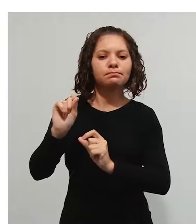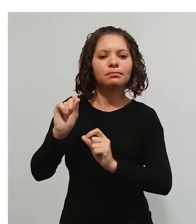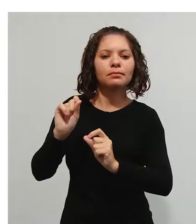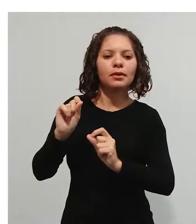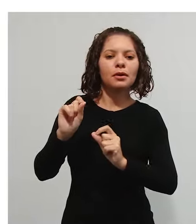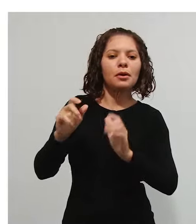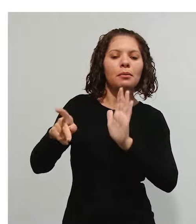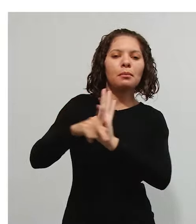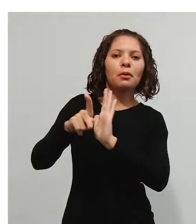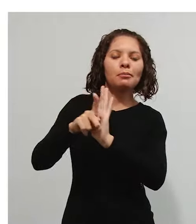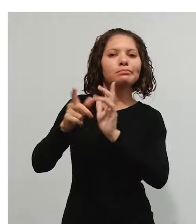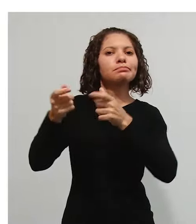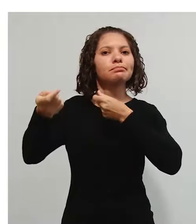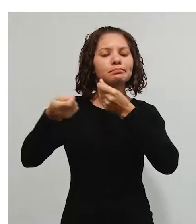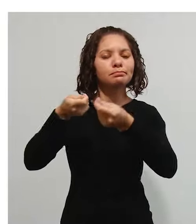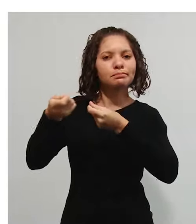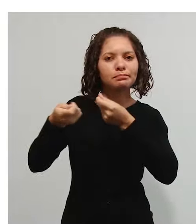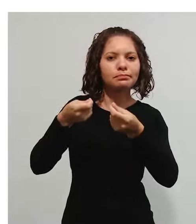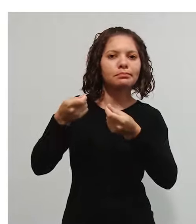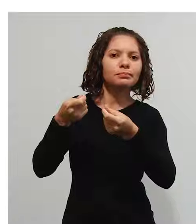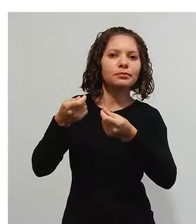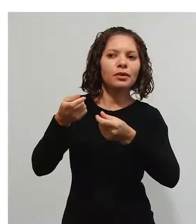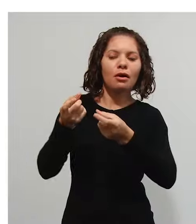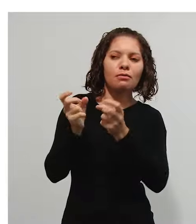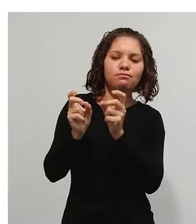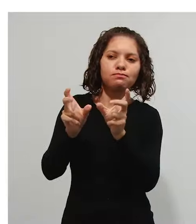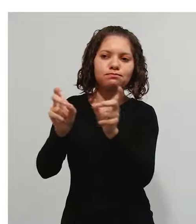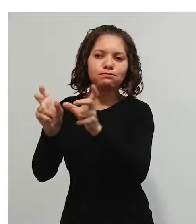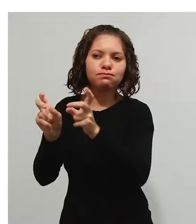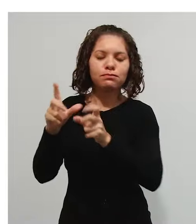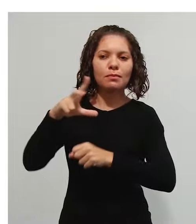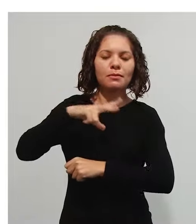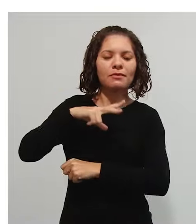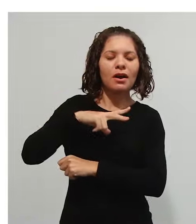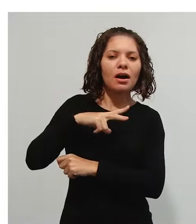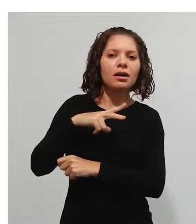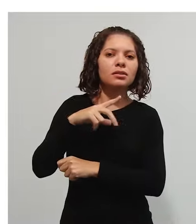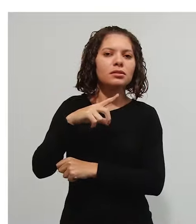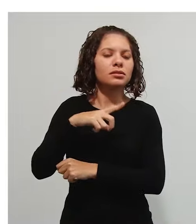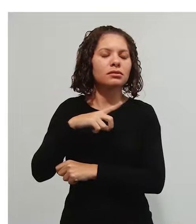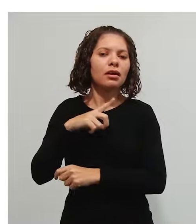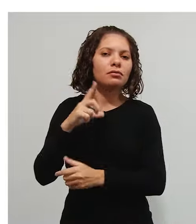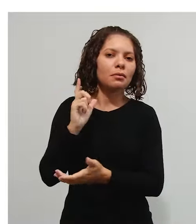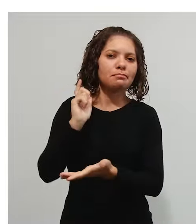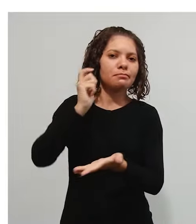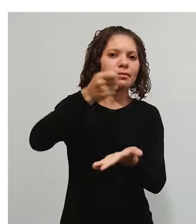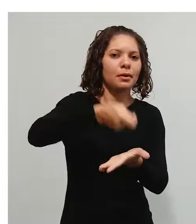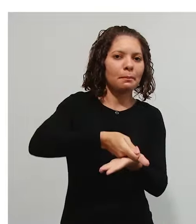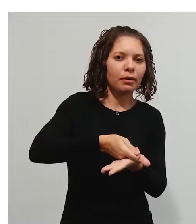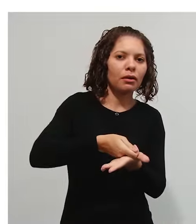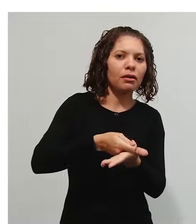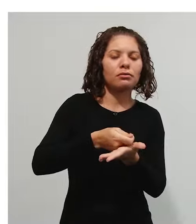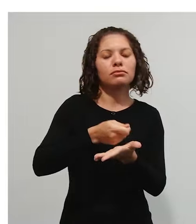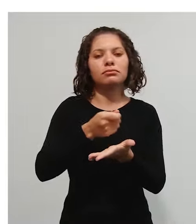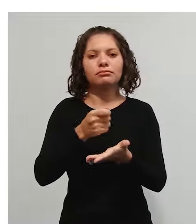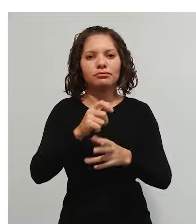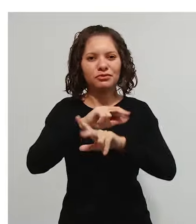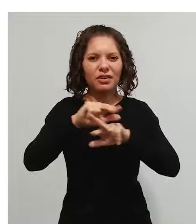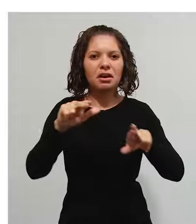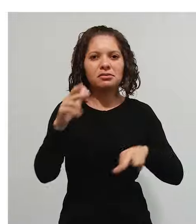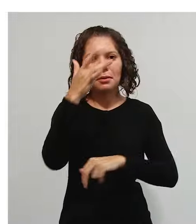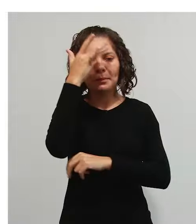aplicáveis a Empreendimentos privados ou em que haja contraprestação ou pagamento de preços ou tarifas pelo usuário nem